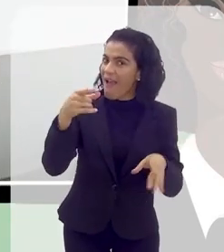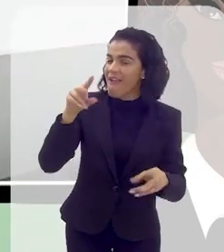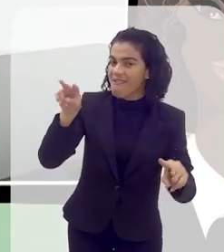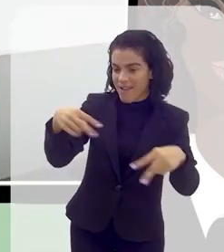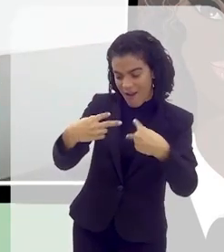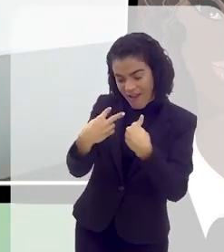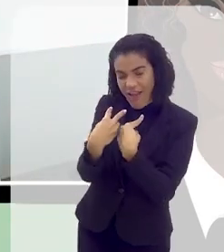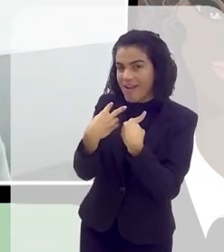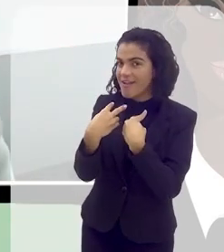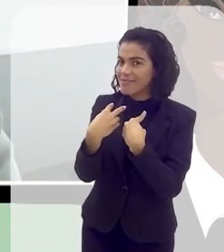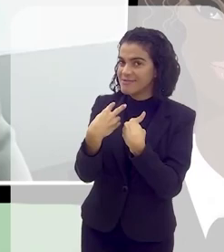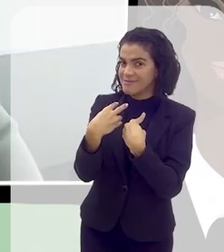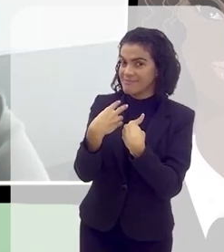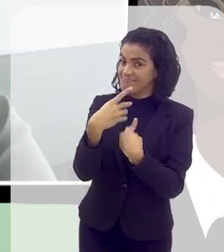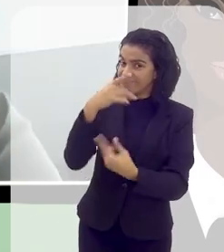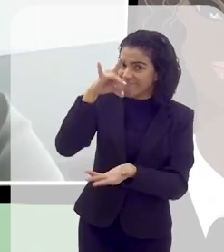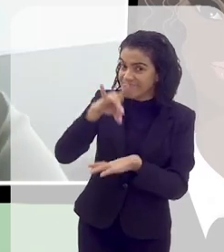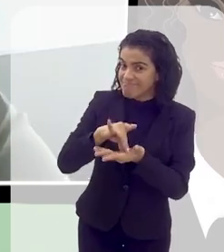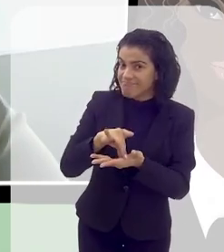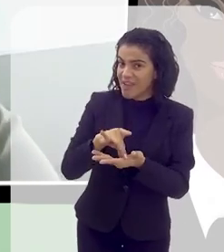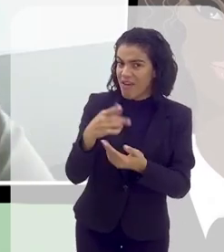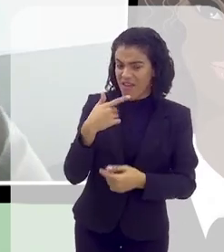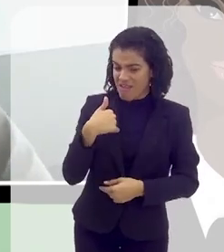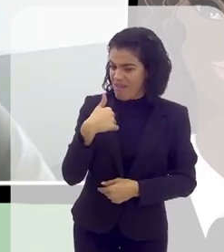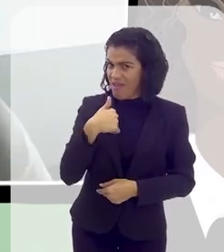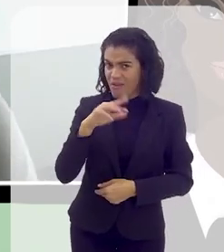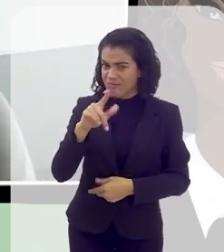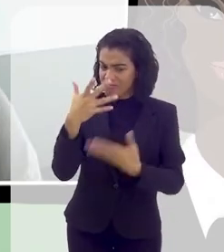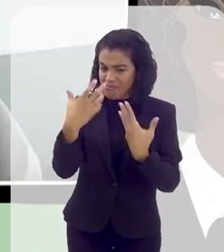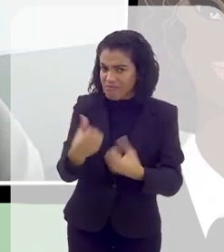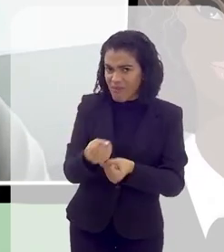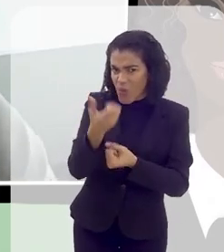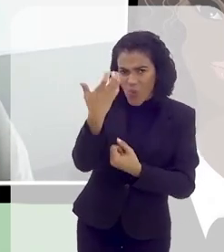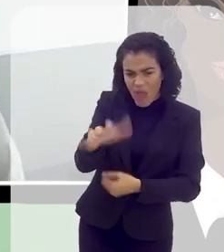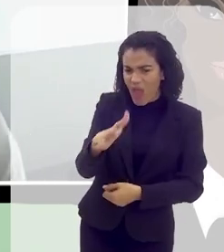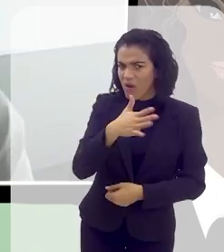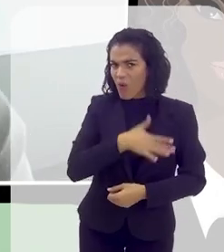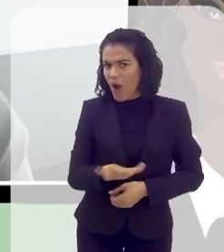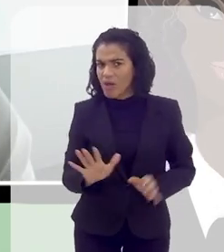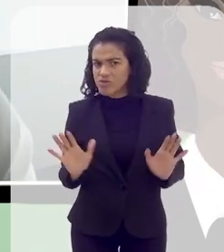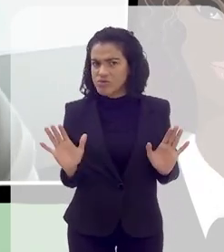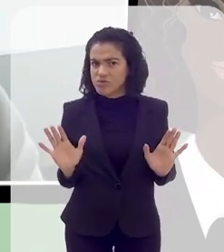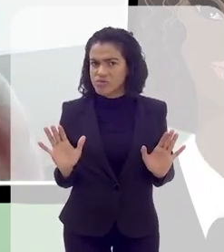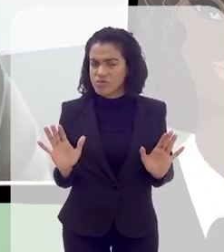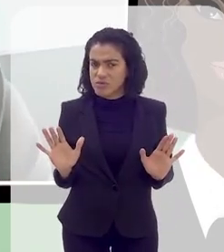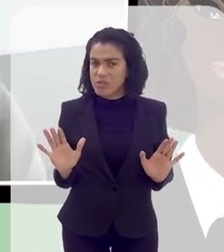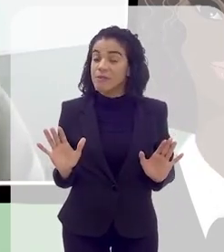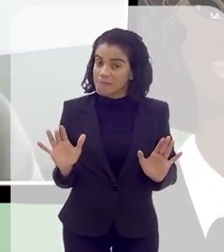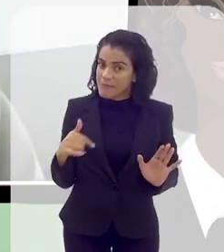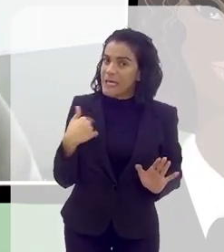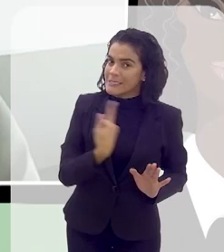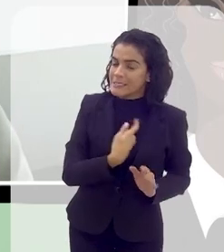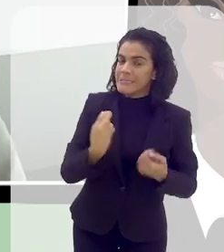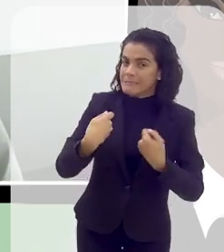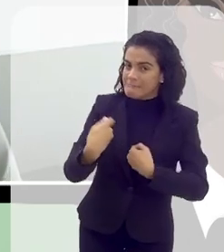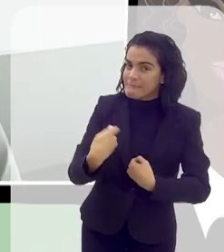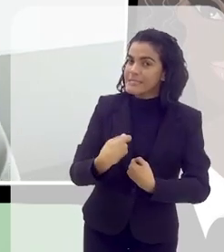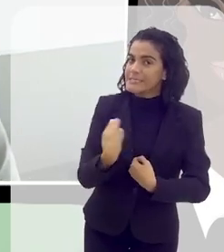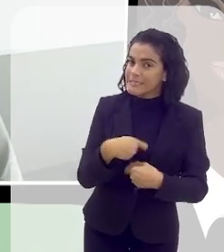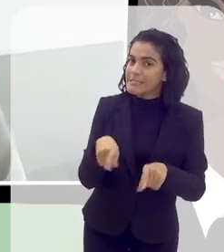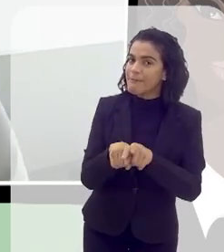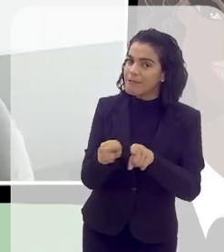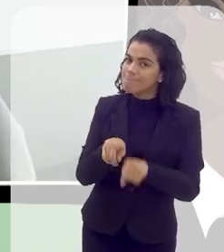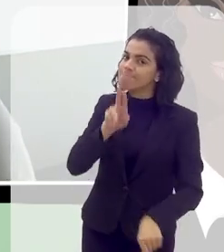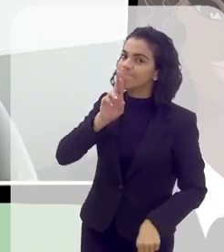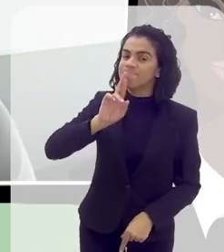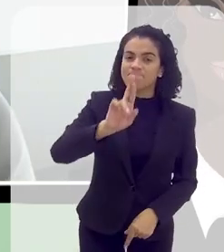precisa começar a olhar para a gente com mais honestidade e começar a dizer, olha, eu não dou conta, não quero, não gosto. Enfim, a gente também tem que fazer